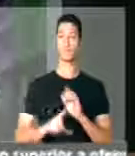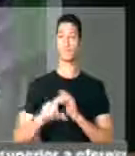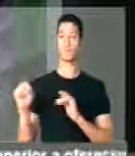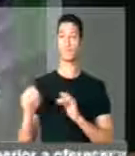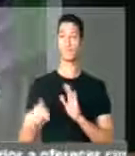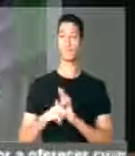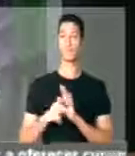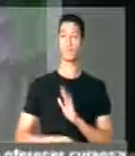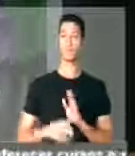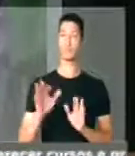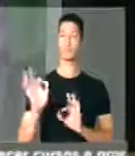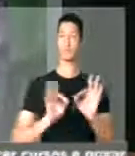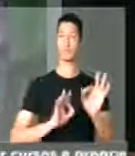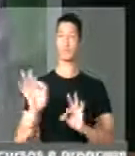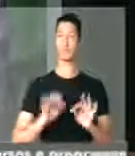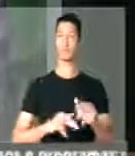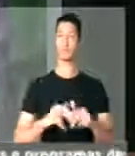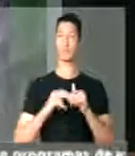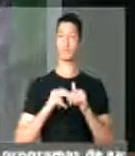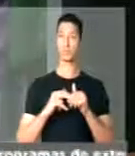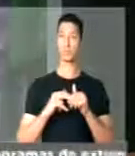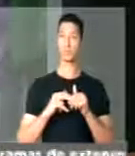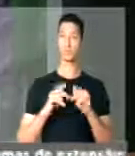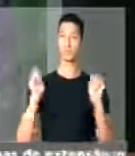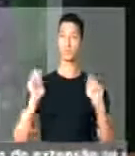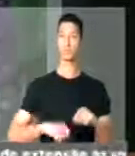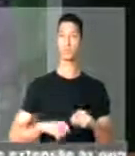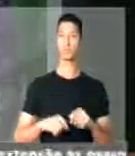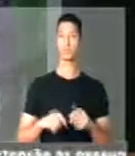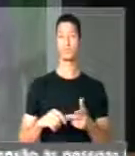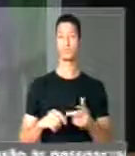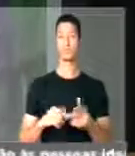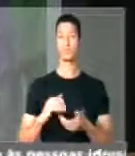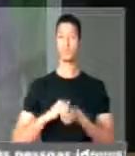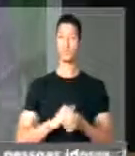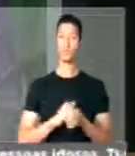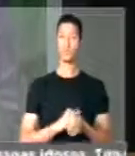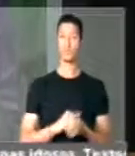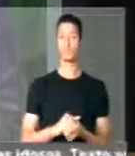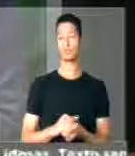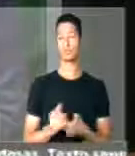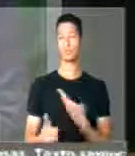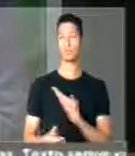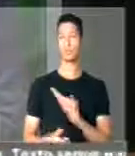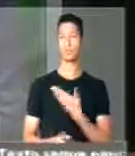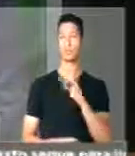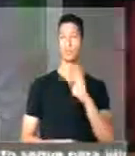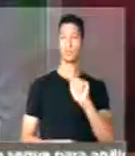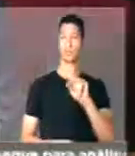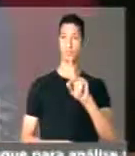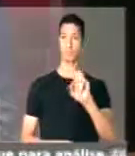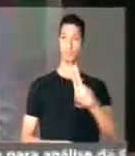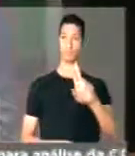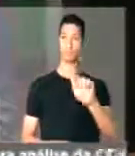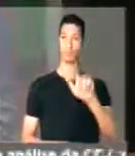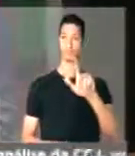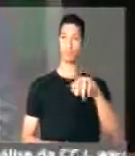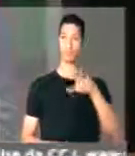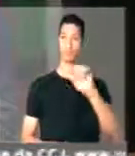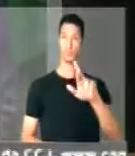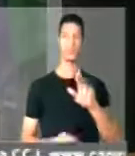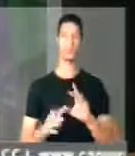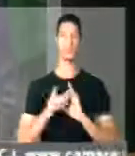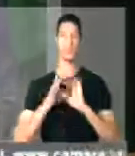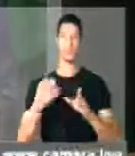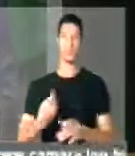saída organizada competentemente pelo companheiro Tadeu Alencar, que nos